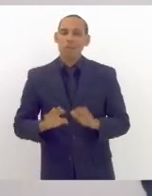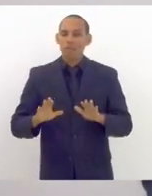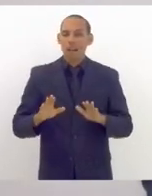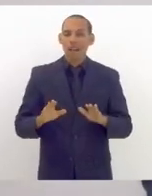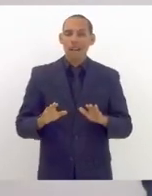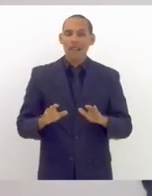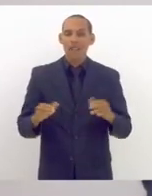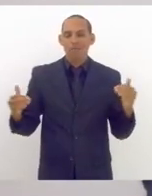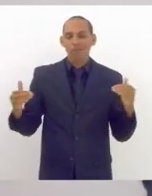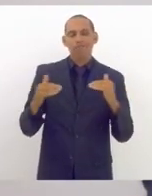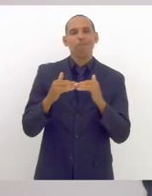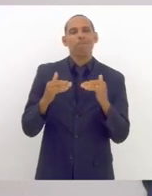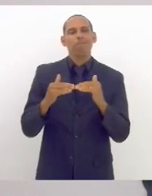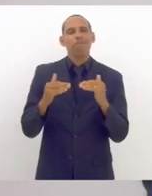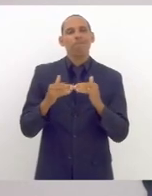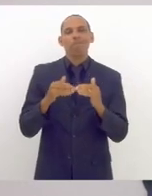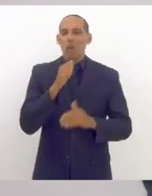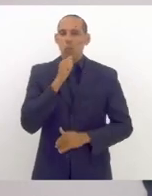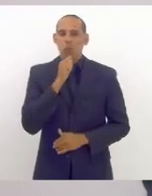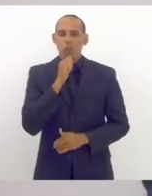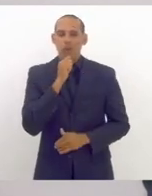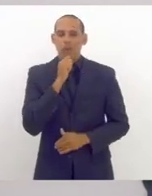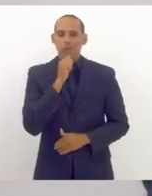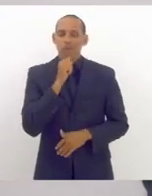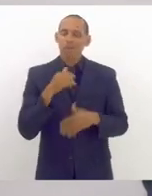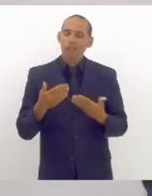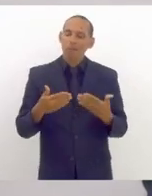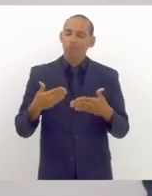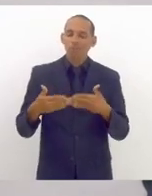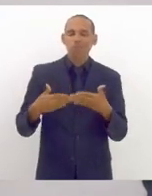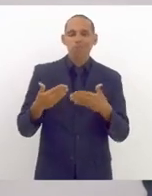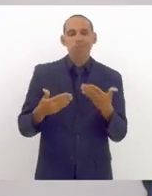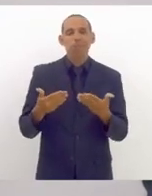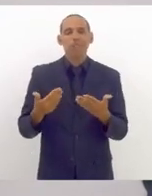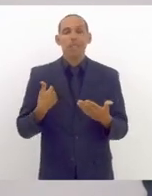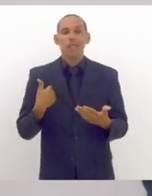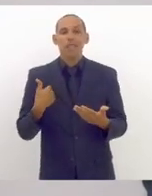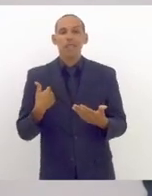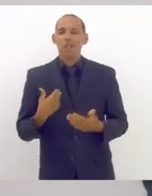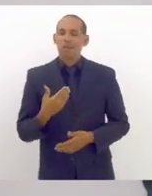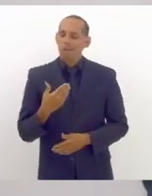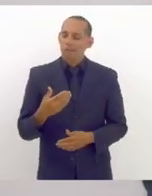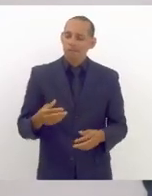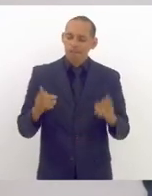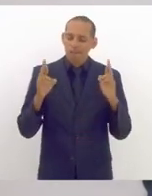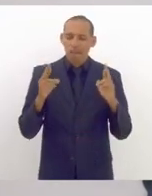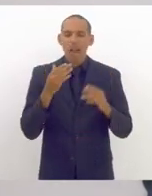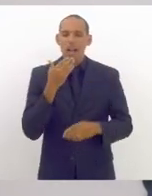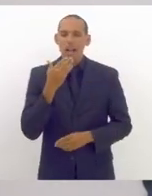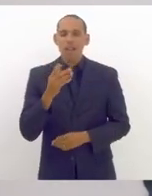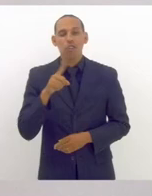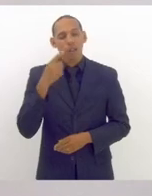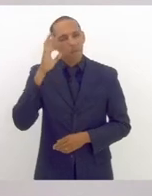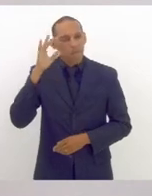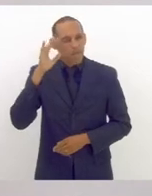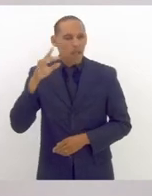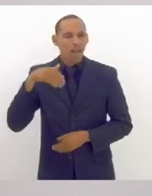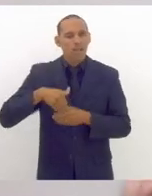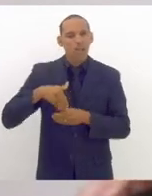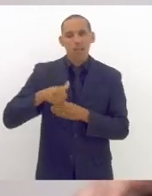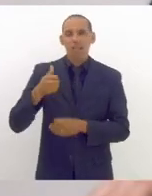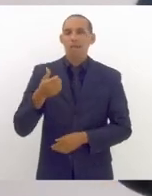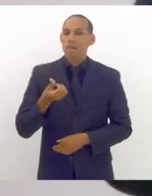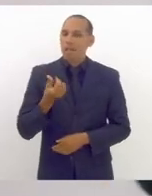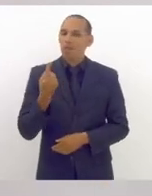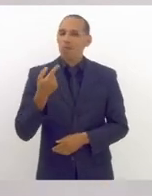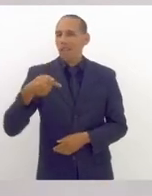pacificado Então veja tá caminhando fica aqui meu apelo para que a gente repense a votação da 6171 porque nós estamos